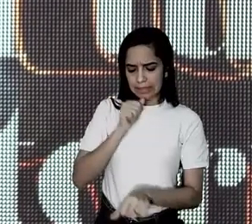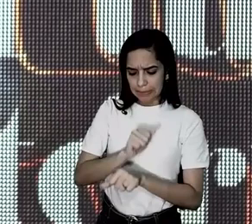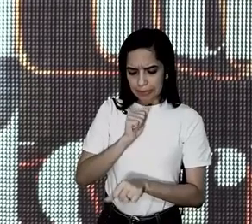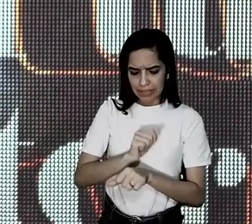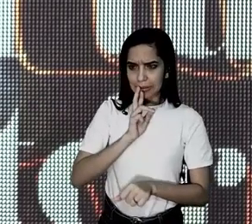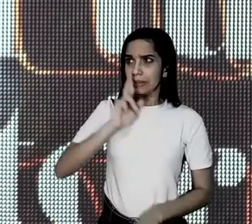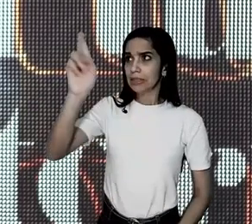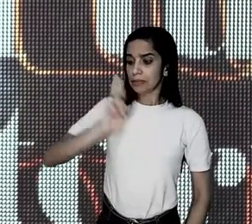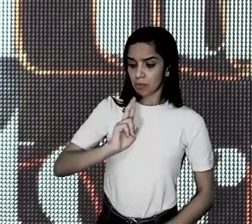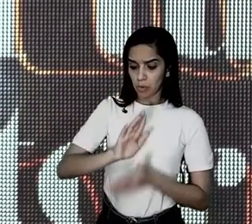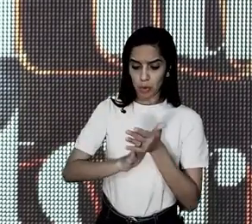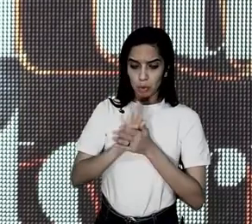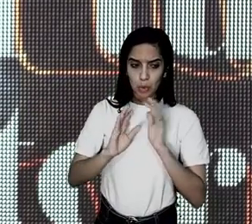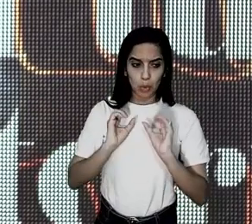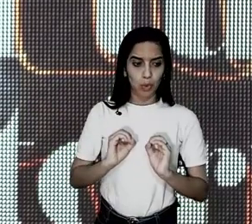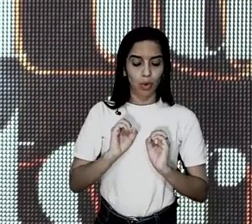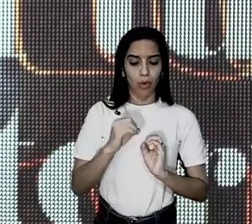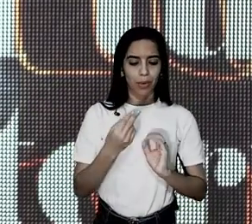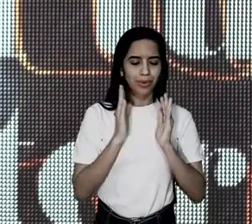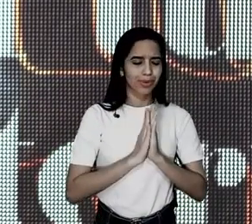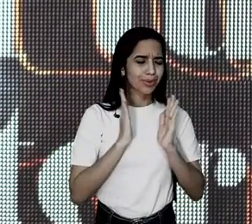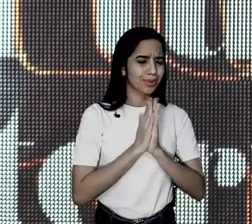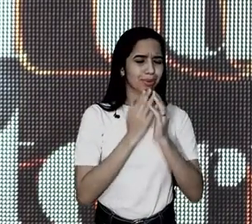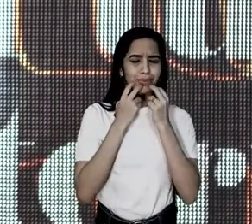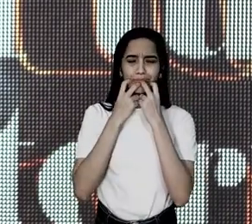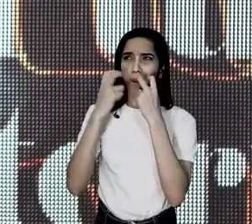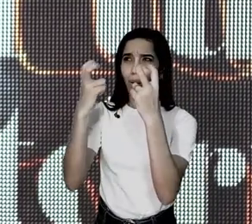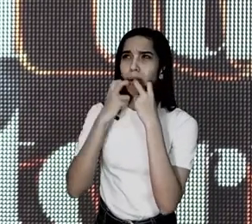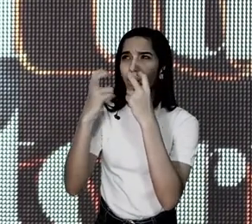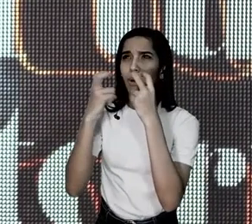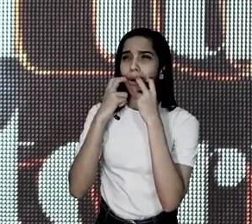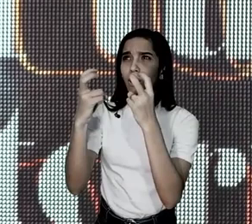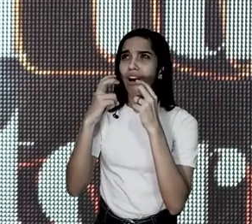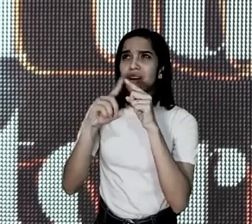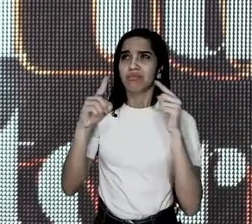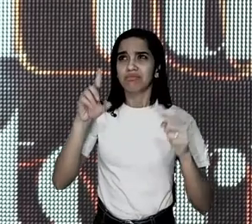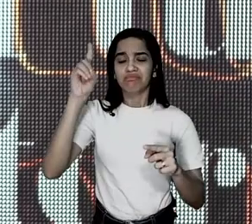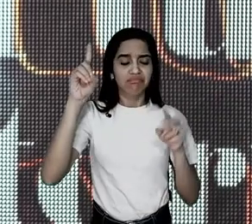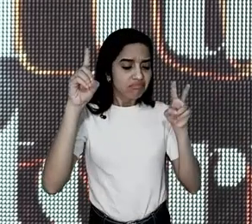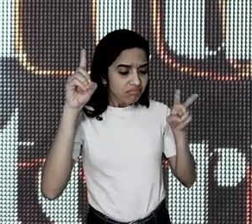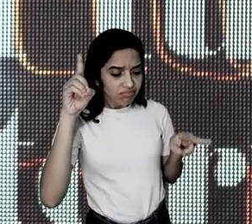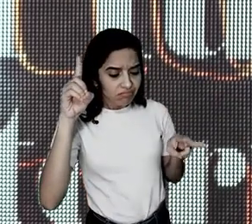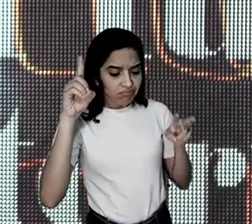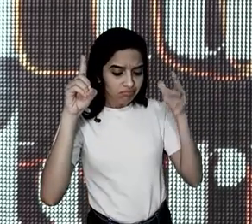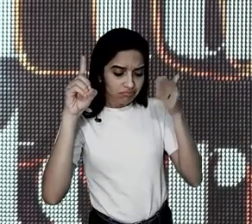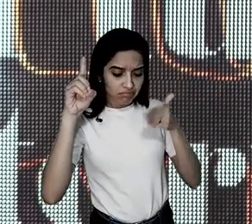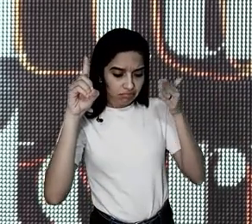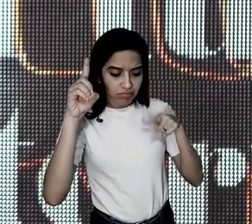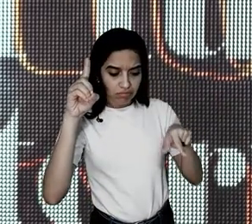esperando, as orações que você tem feito, os clamores que você tem levantado, não são ouvidos no seu